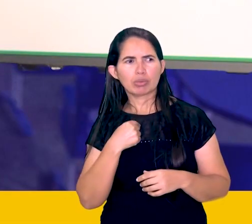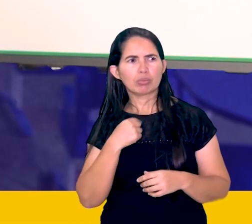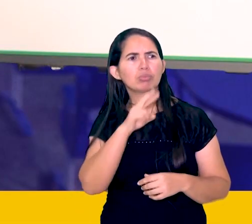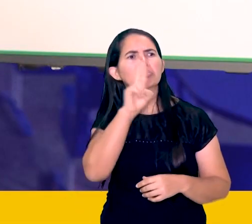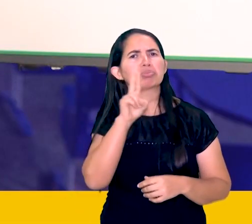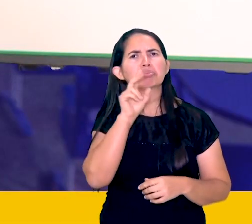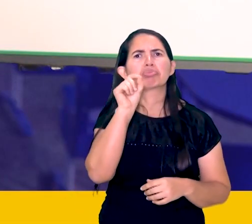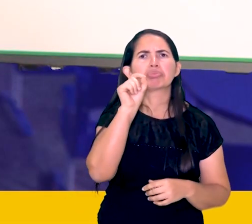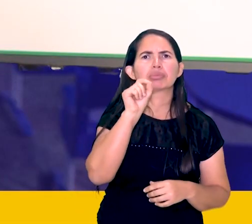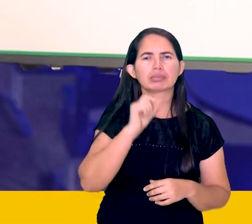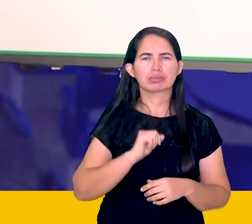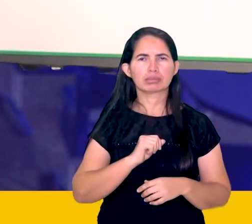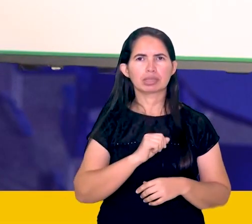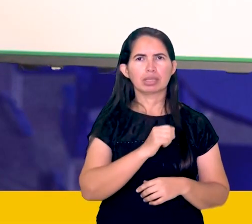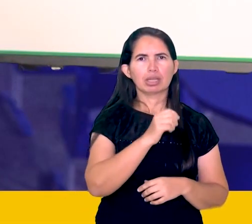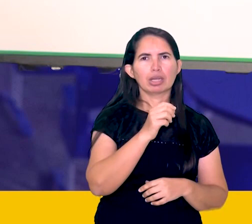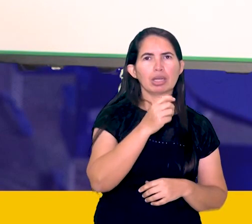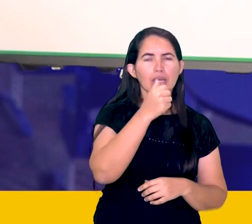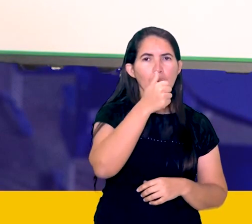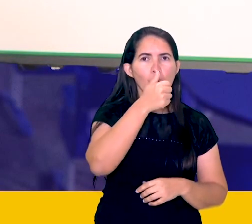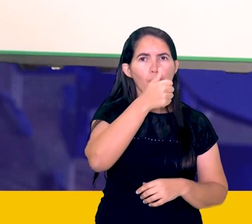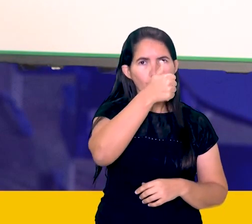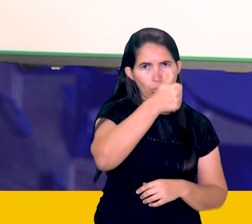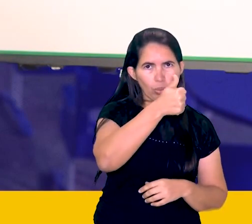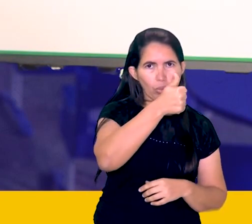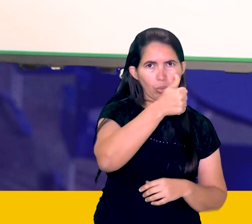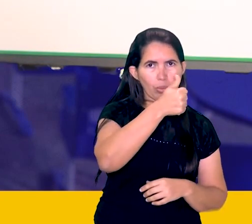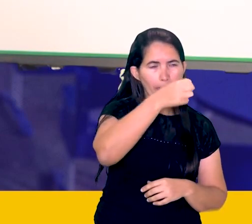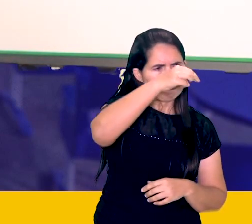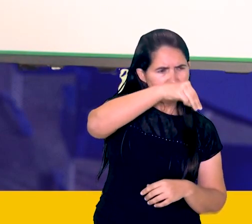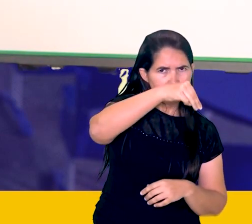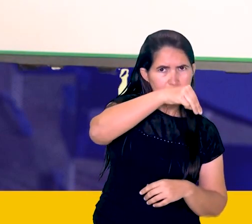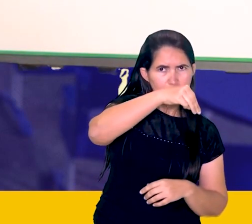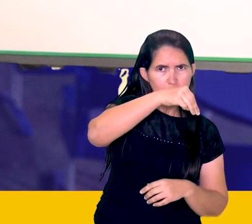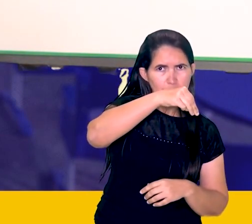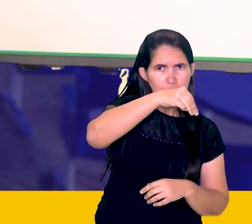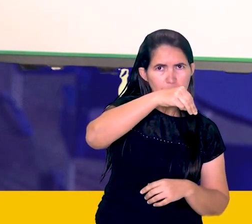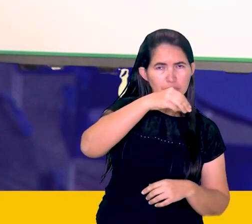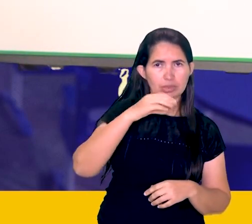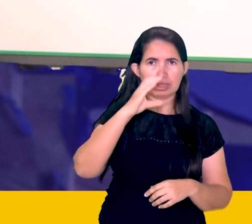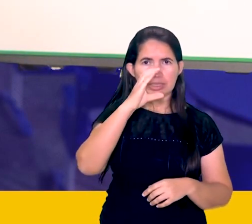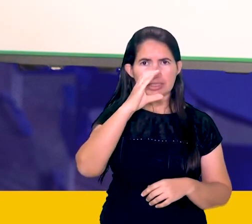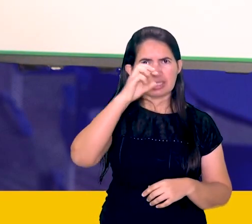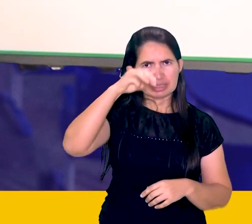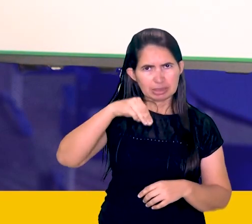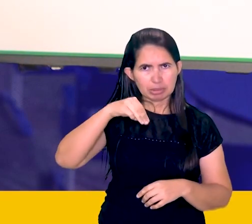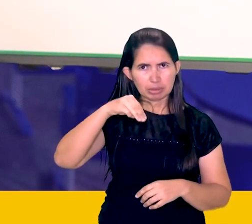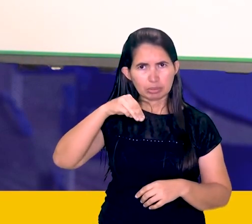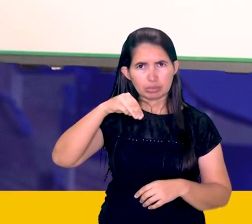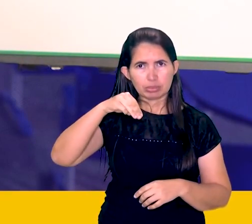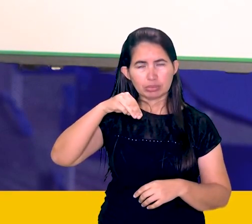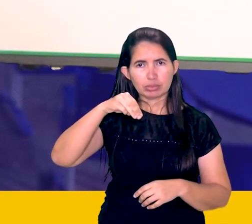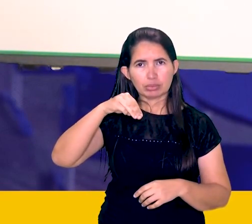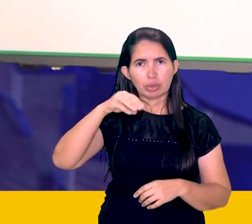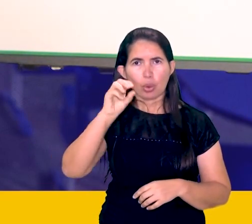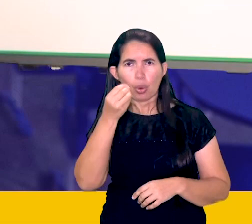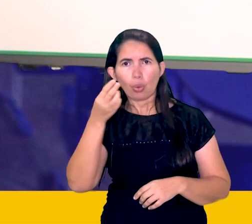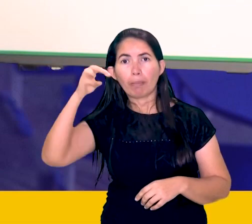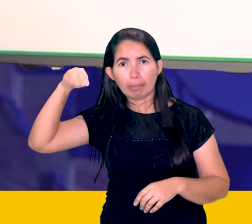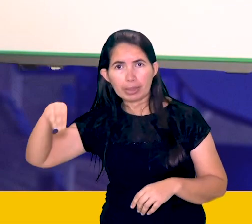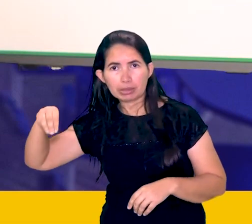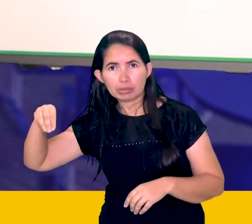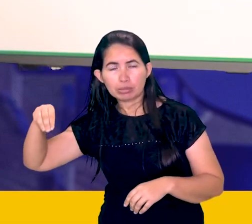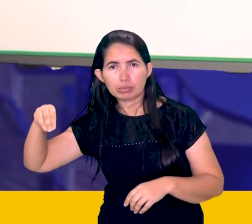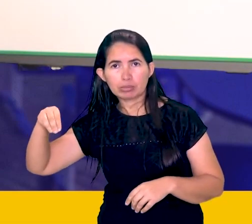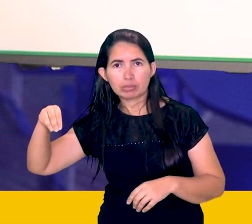o milímetro, muito pequenininho. O centímetro, e aí? Ou o